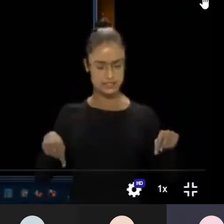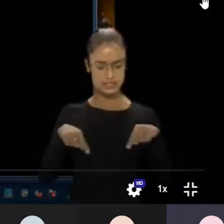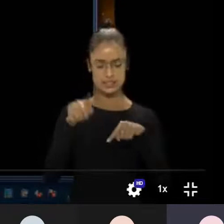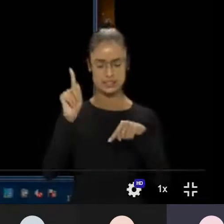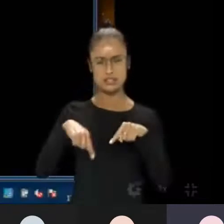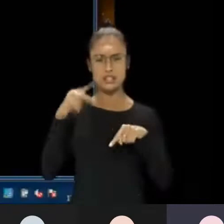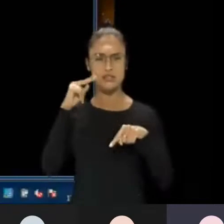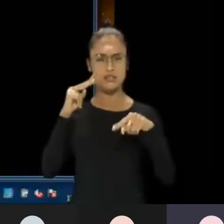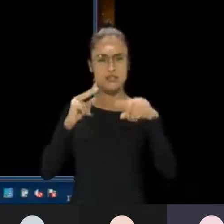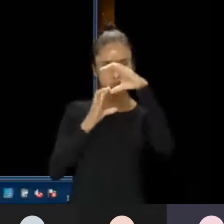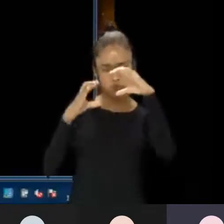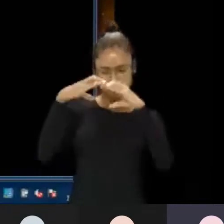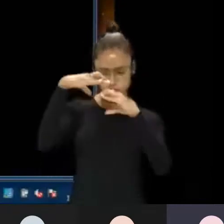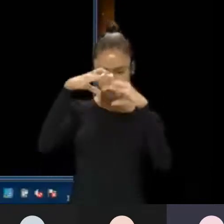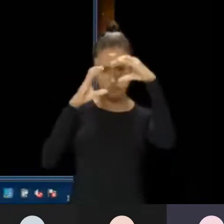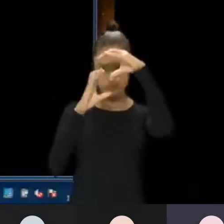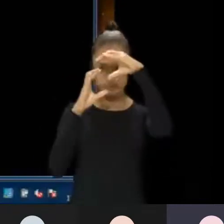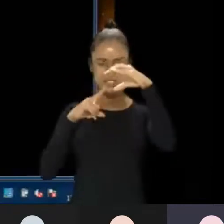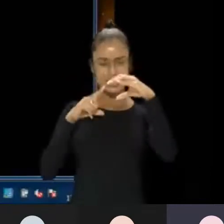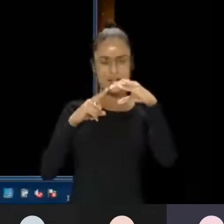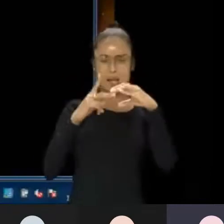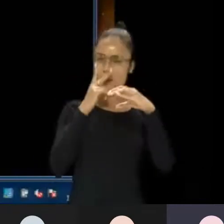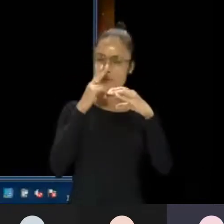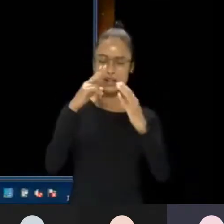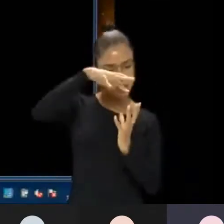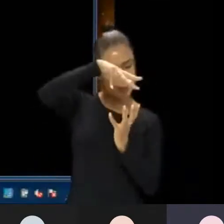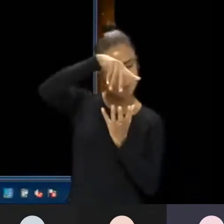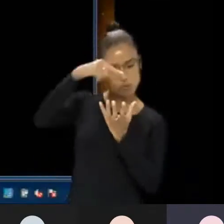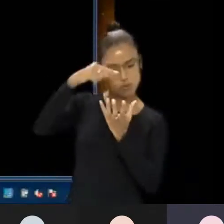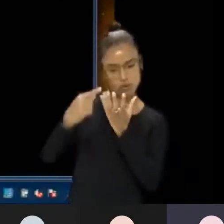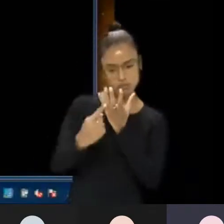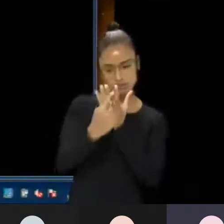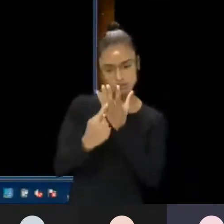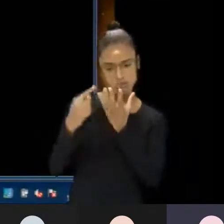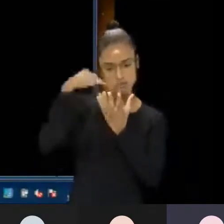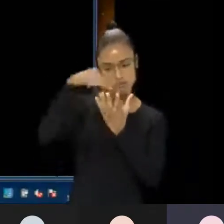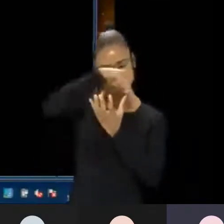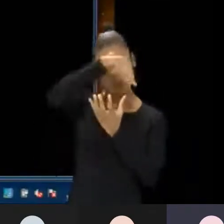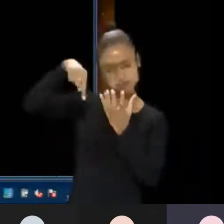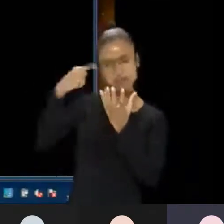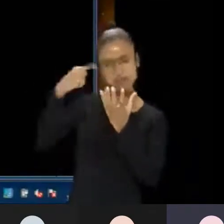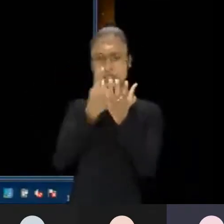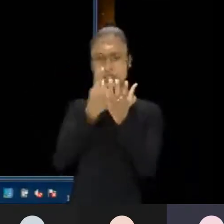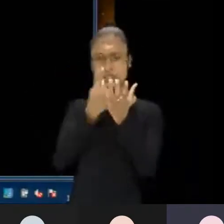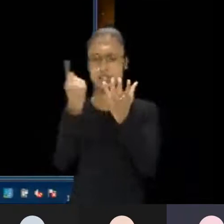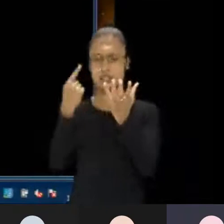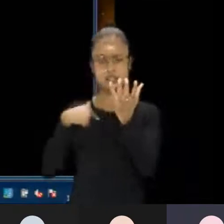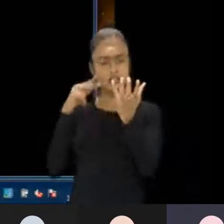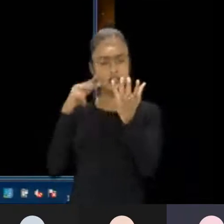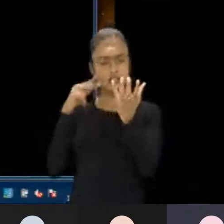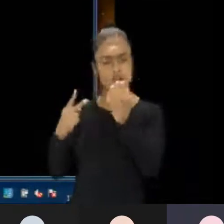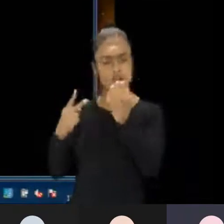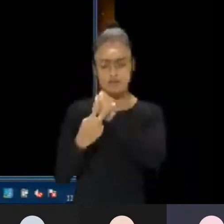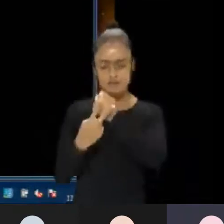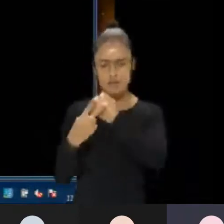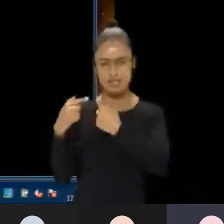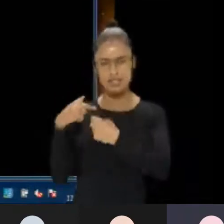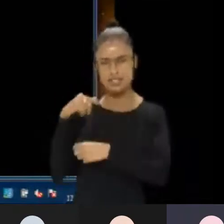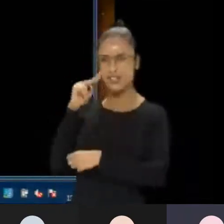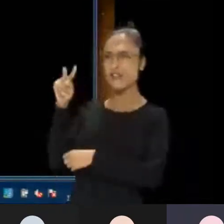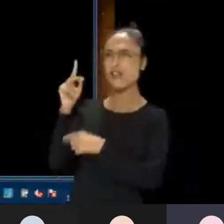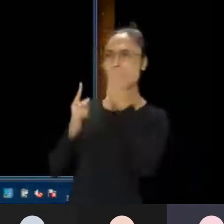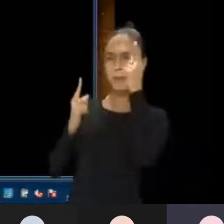ela vai se assemelhar àquelas cúpulas feitas com estruturas metálicas, muitas vezes em vidro. Então, aqui você tem uma